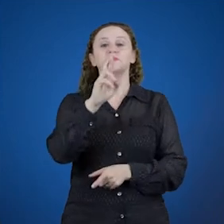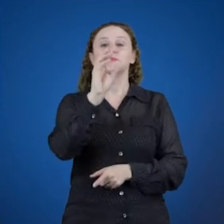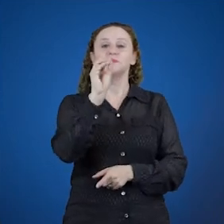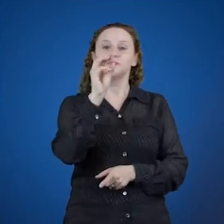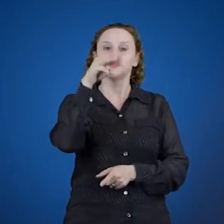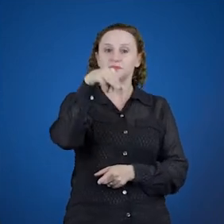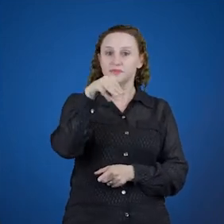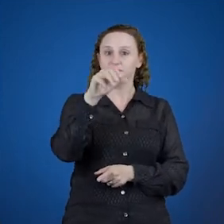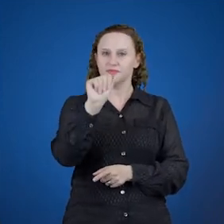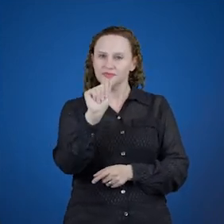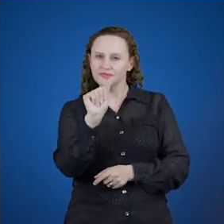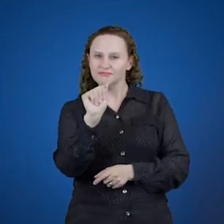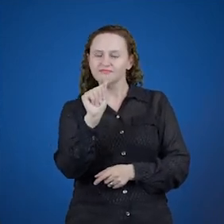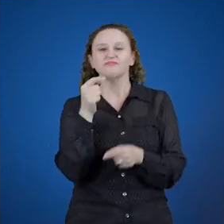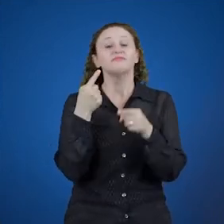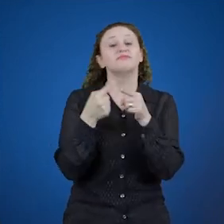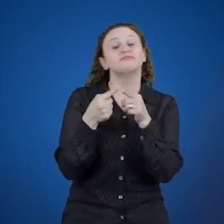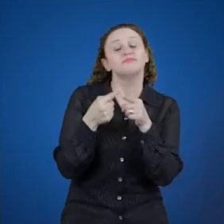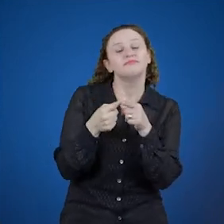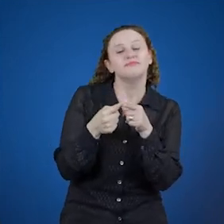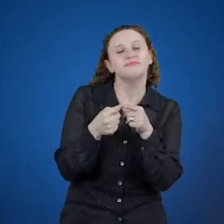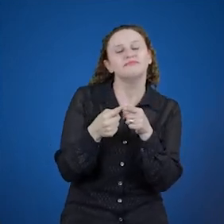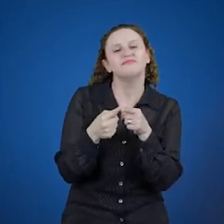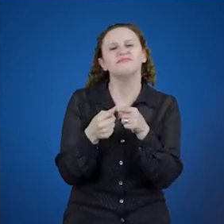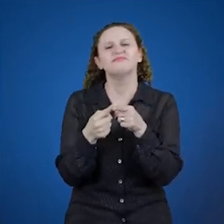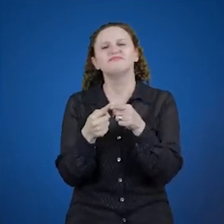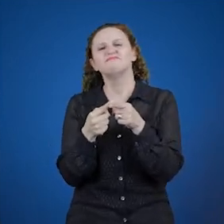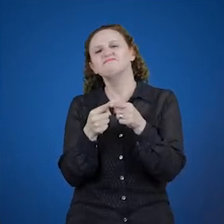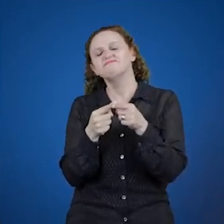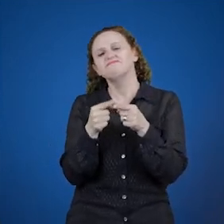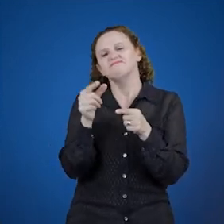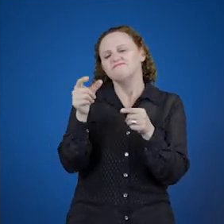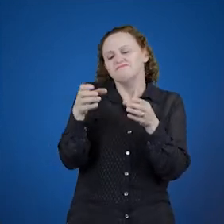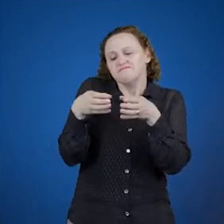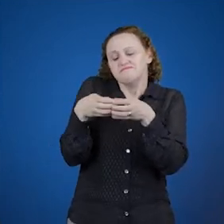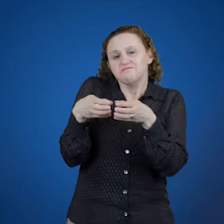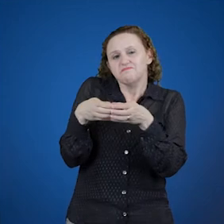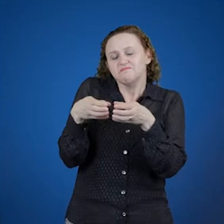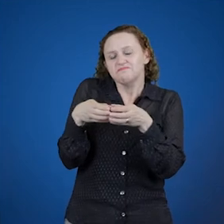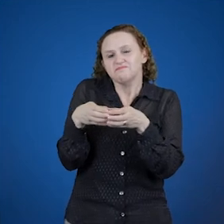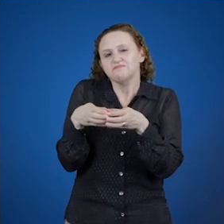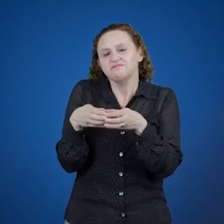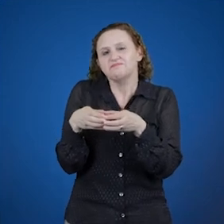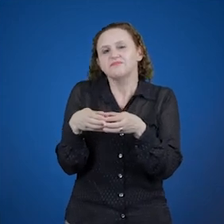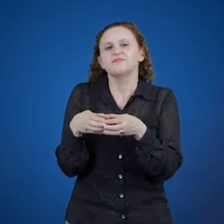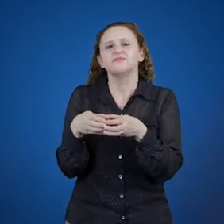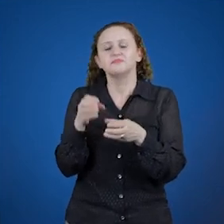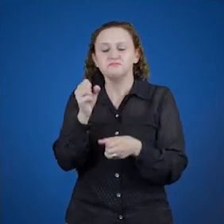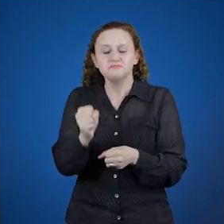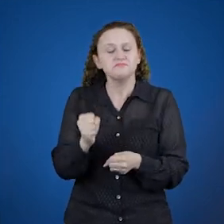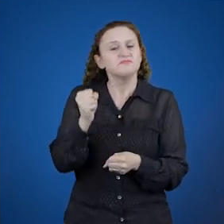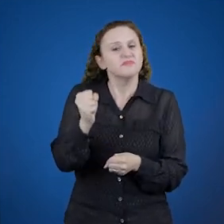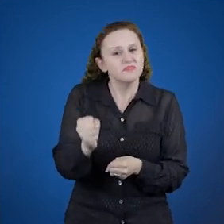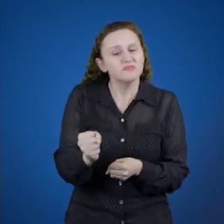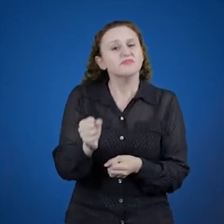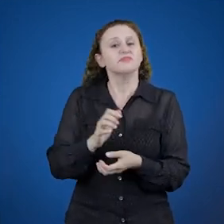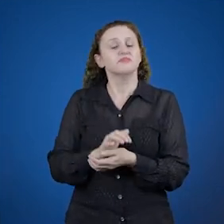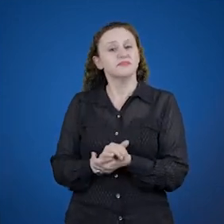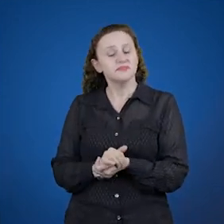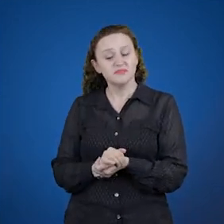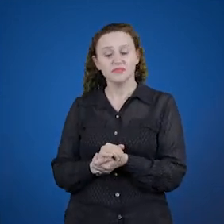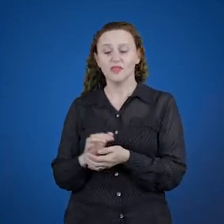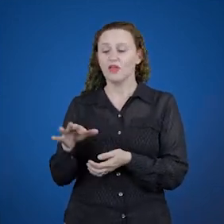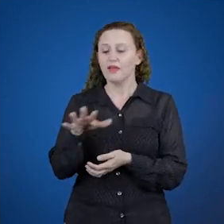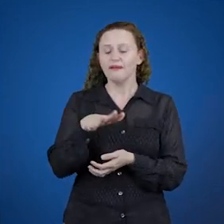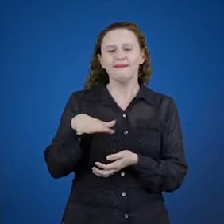Roma um por um pequeno grupo de pastores que decidirão acharam por